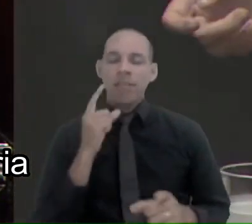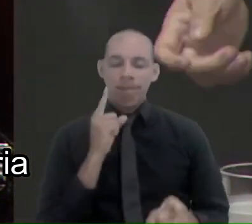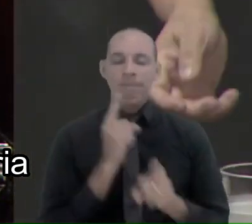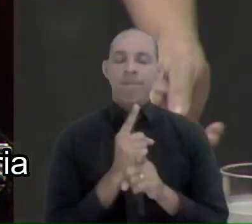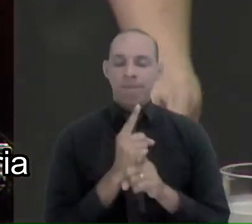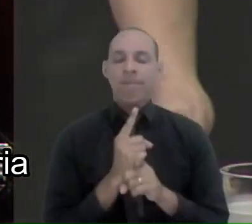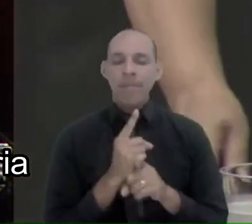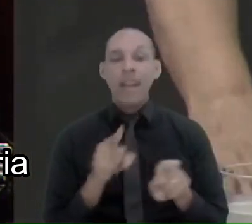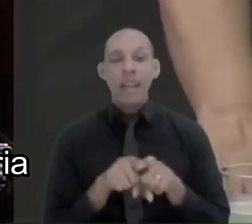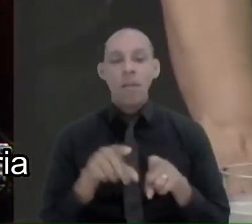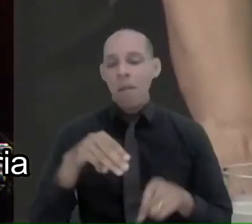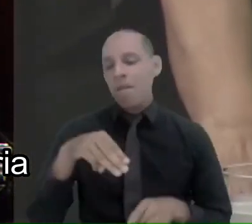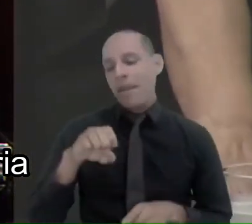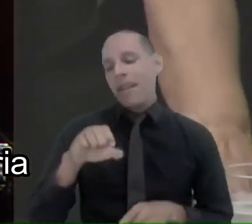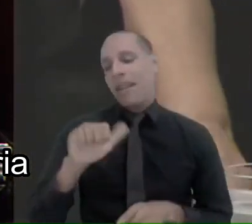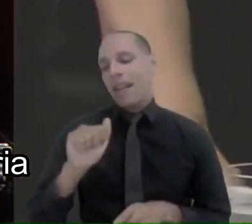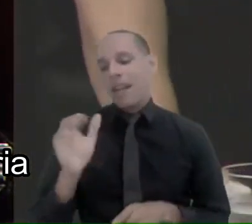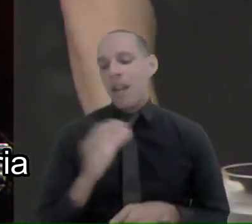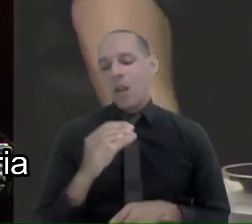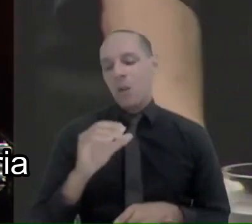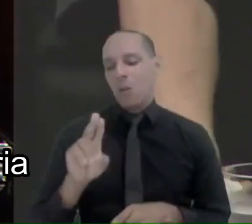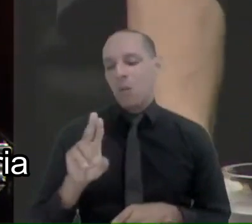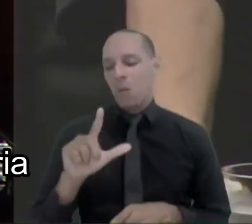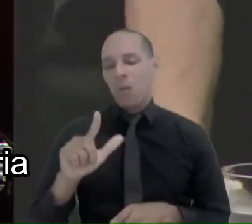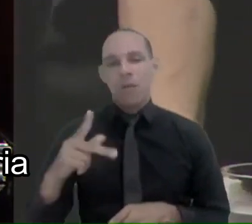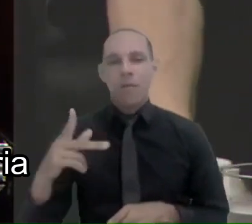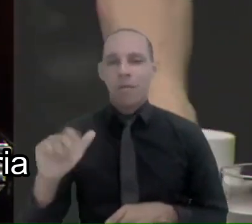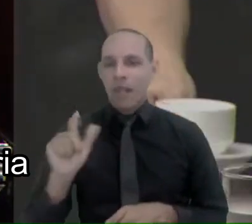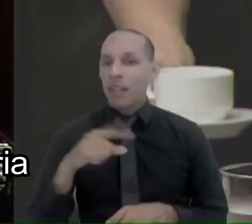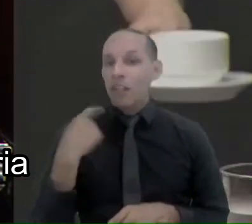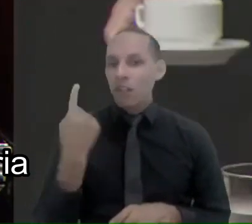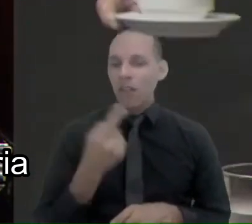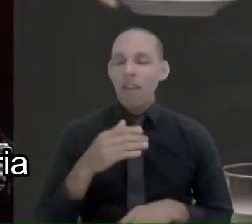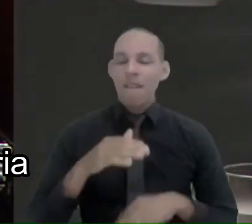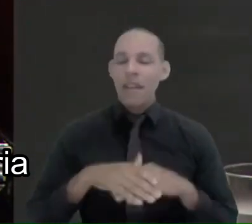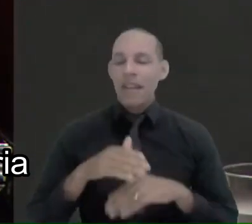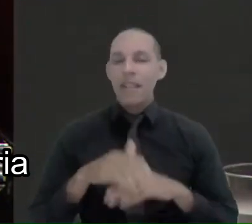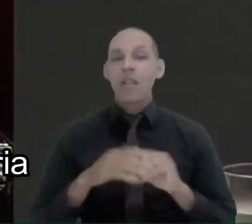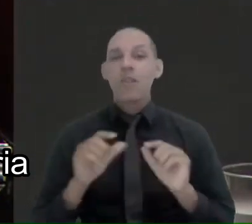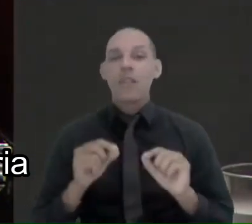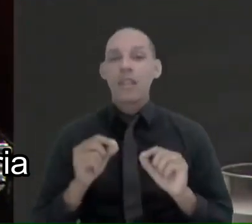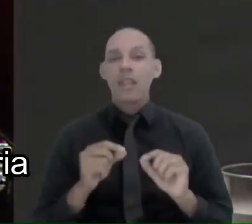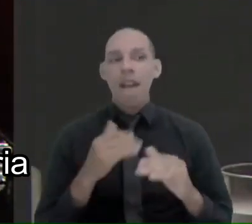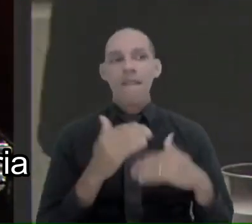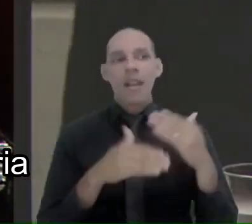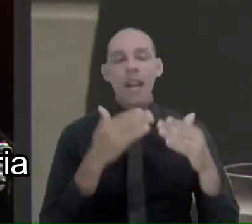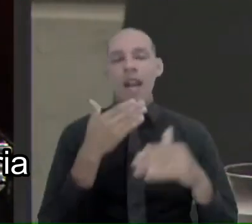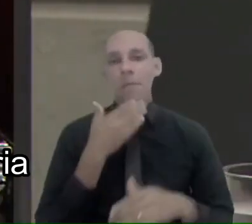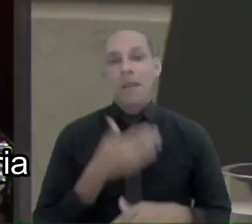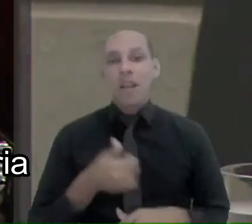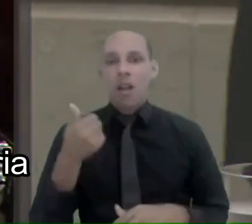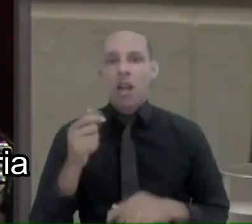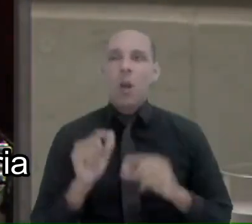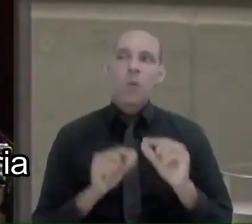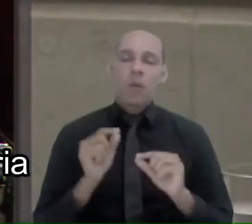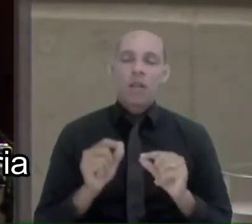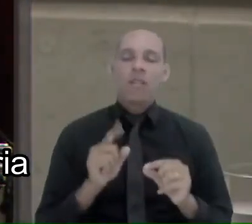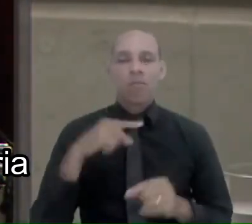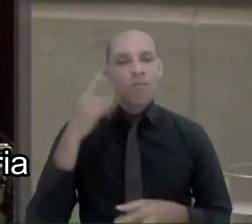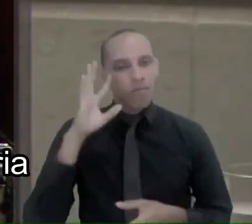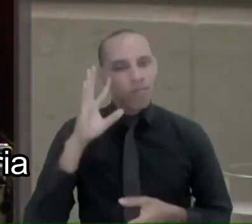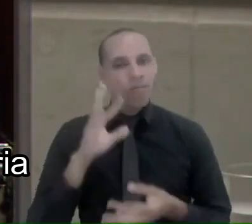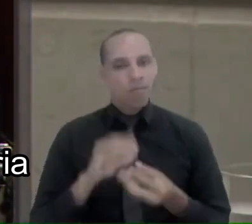meia-culpa, entender o que precisamos avançar e melhorar, mas a Secretaria Municipal de Saúde tem trabalhado em todos os